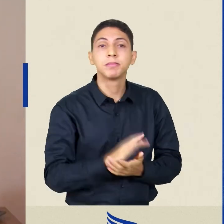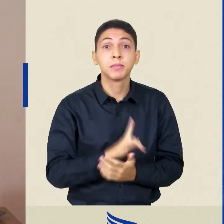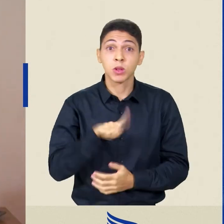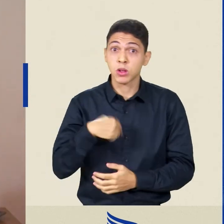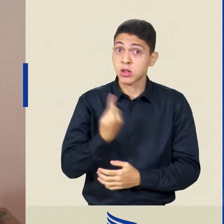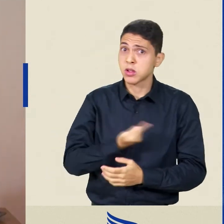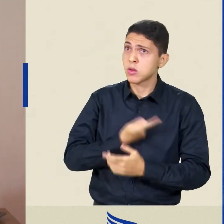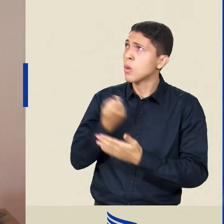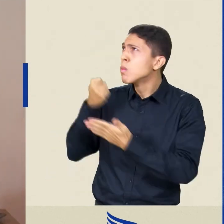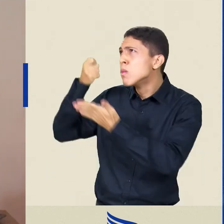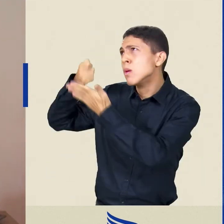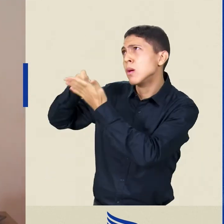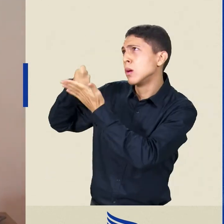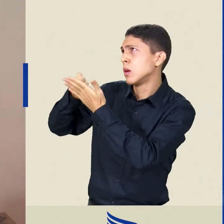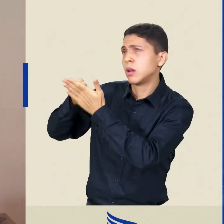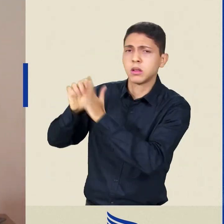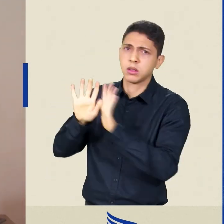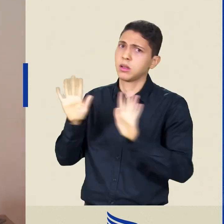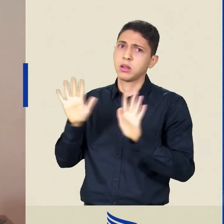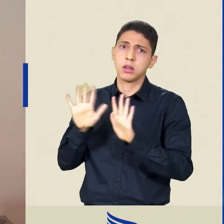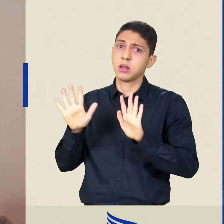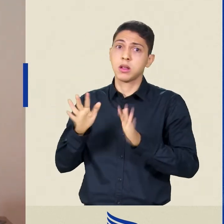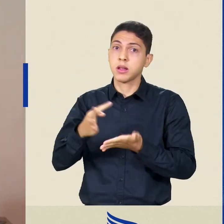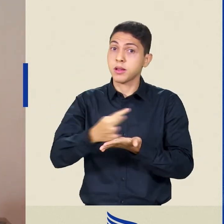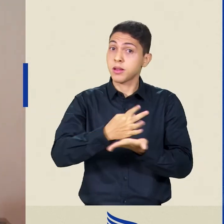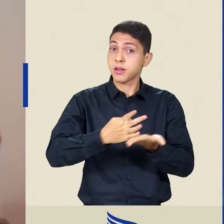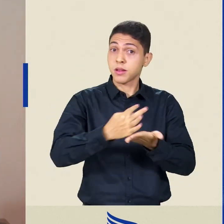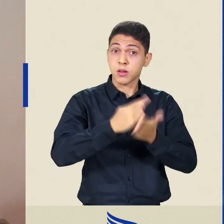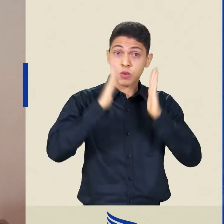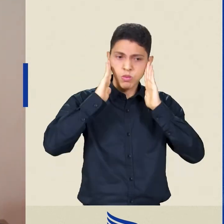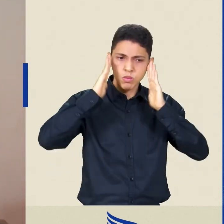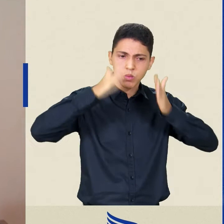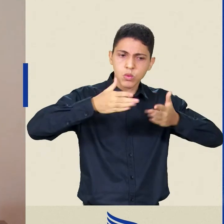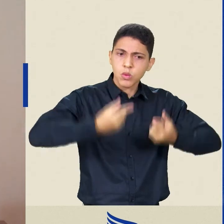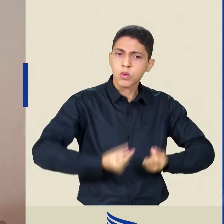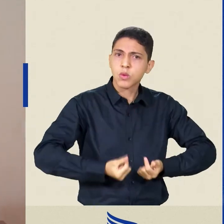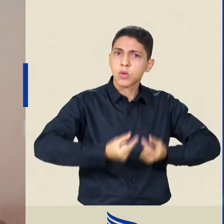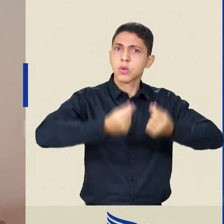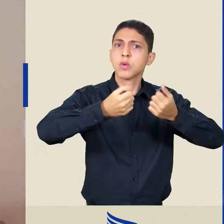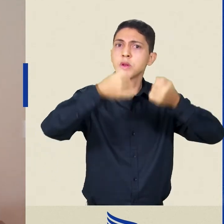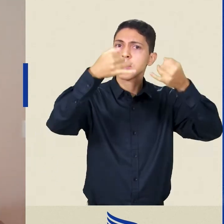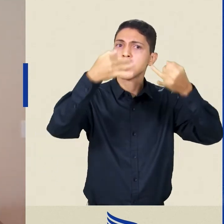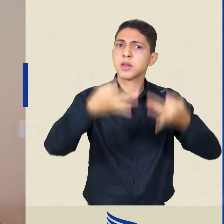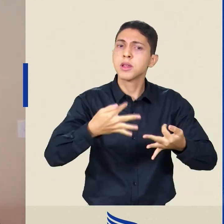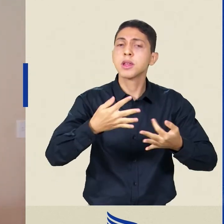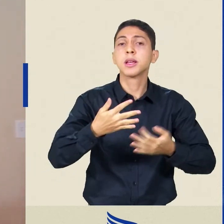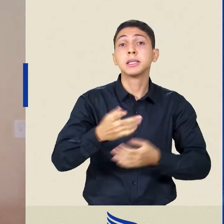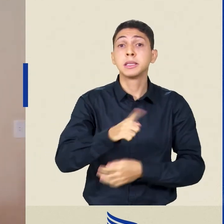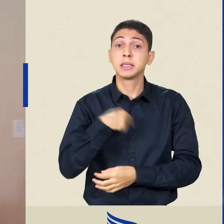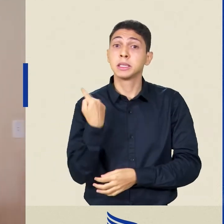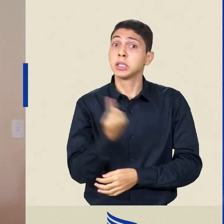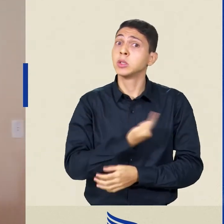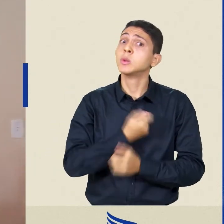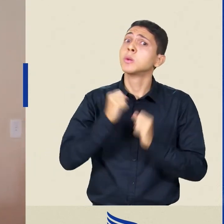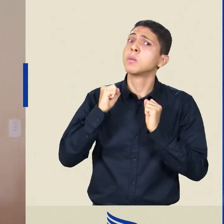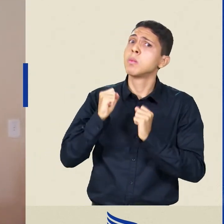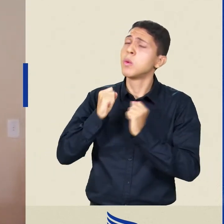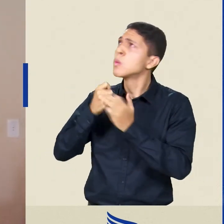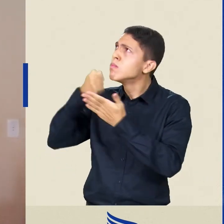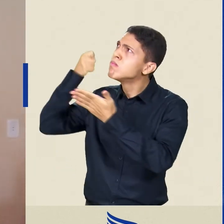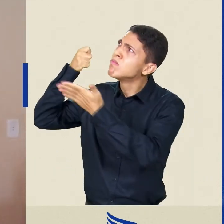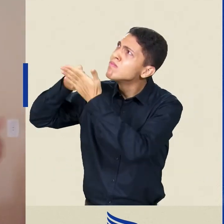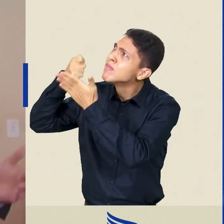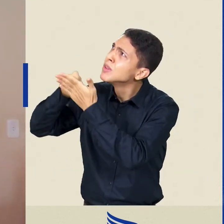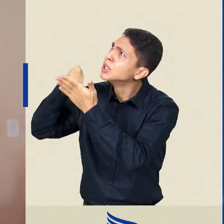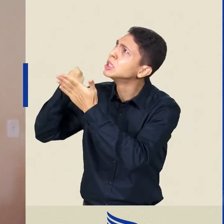A teologia da prosperidade coloca o homem como um credor de Deus. Ela diz que nós podemos exigir que